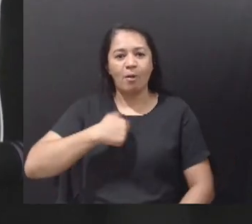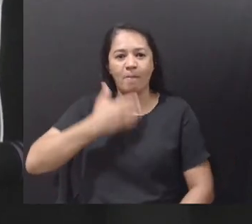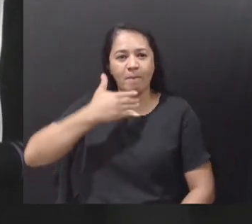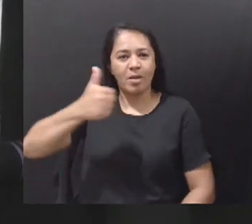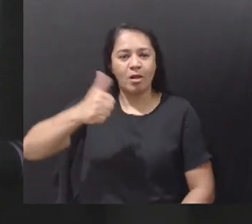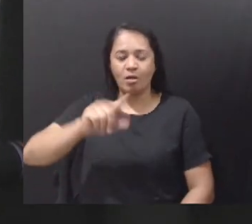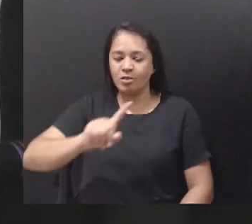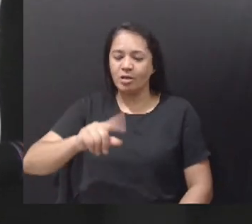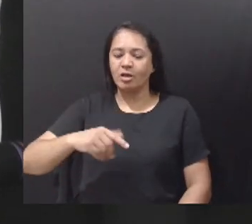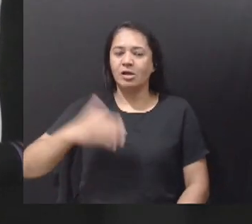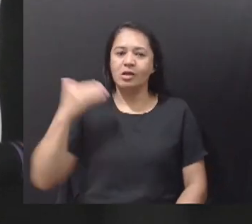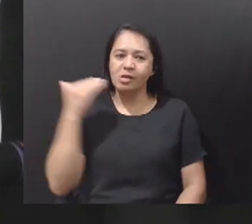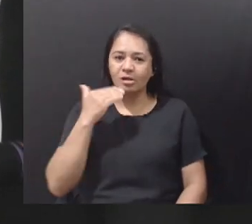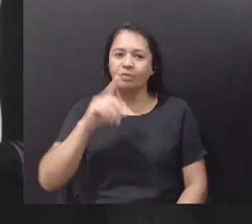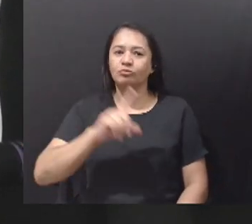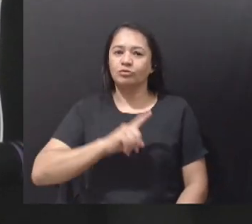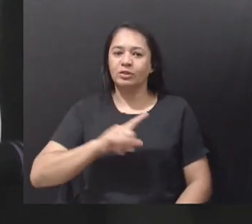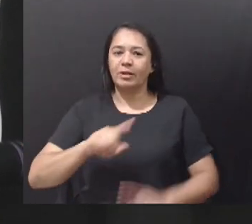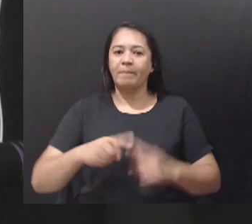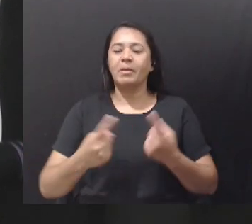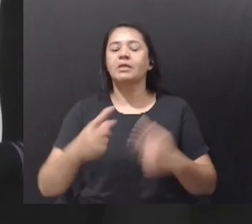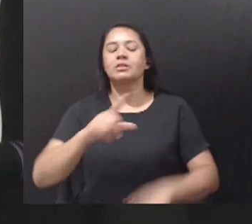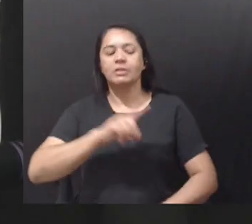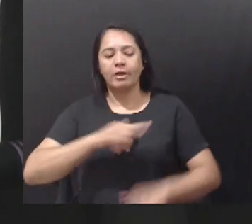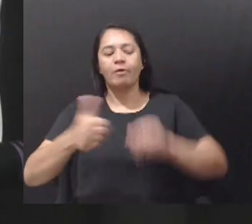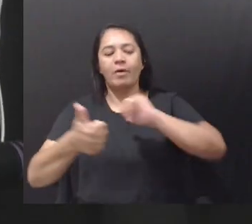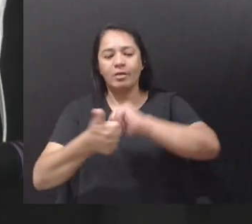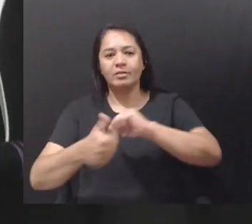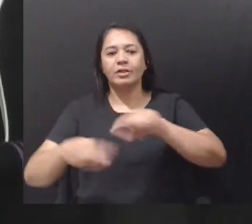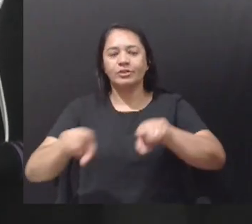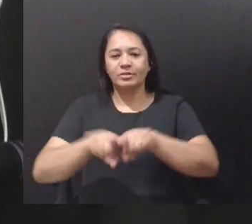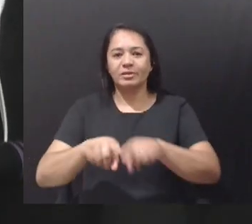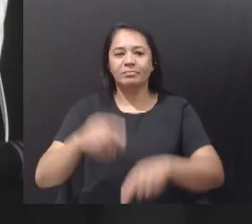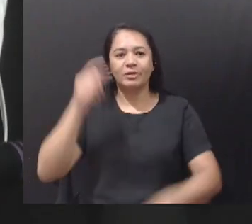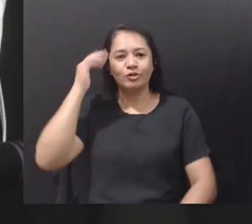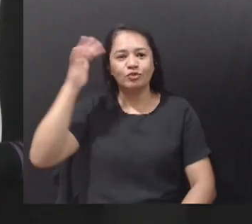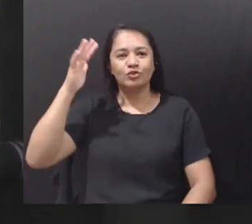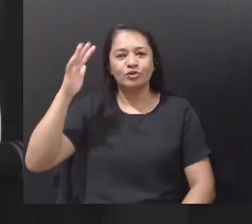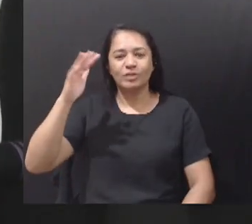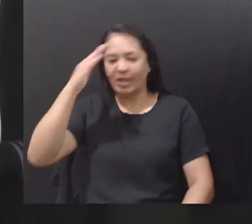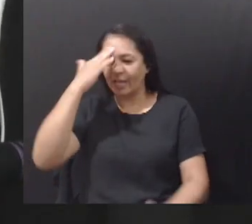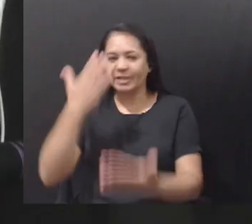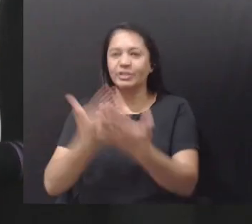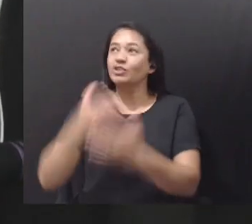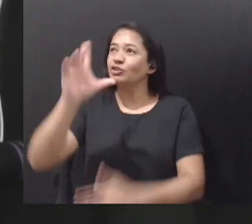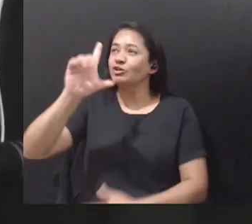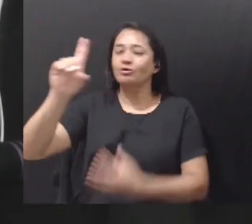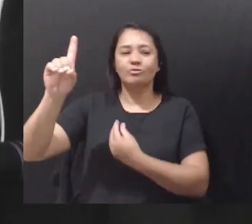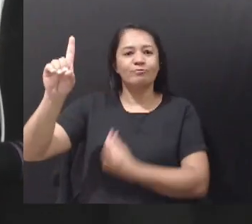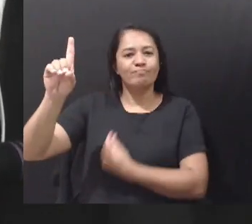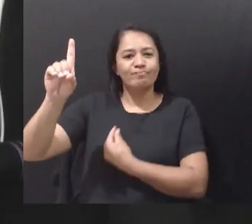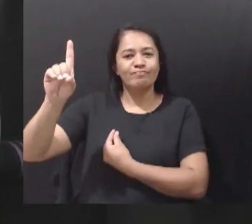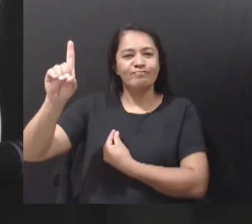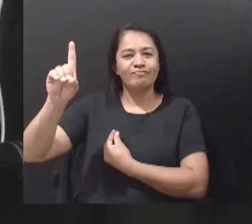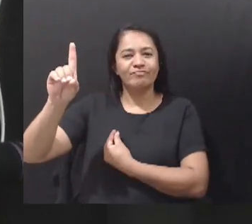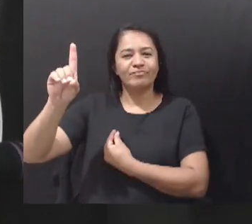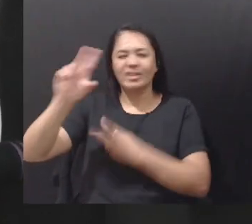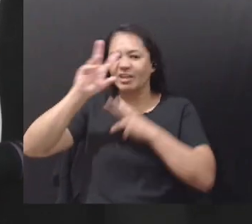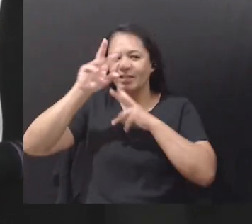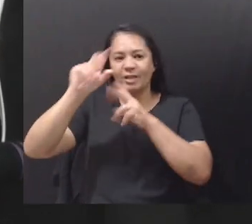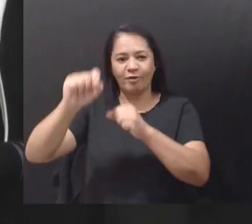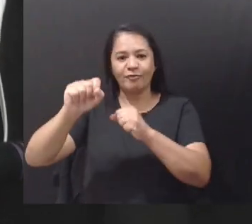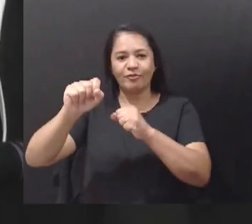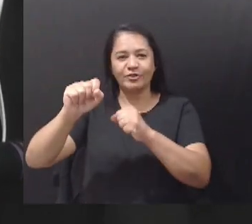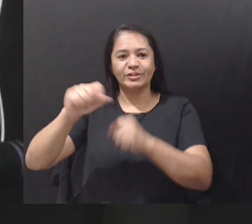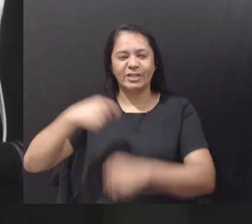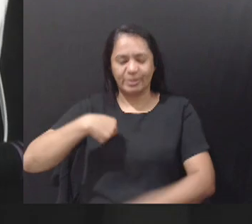defeitos, também tenho qualidades, mas eu tive sonhos, acreditei num Deus presente e acreditei na força que certamente eu tinha.